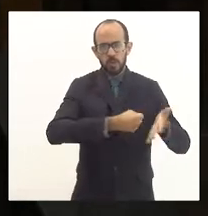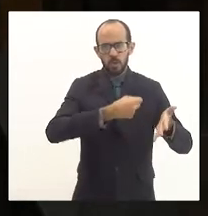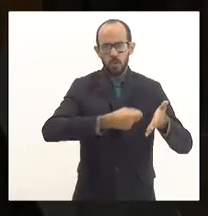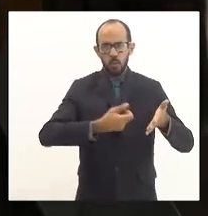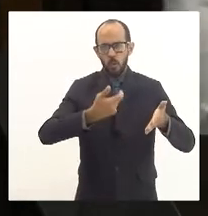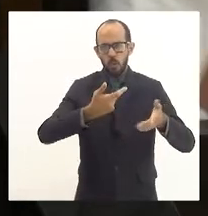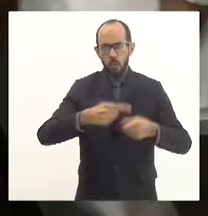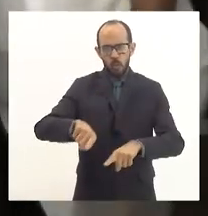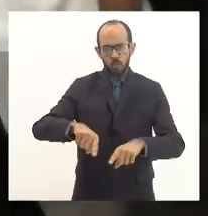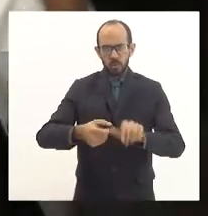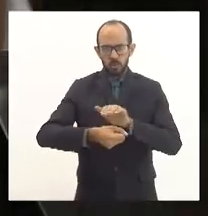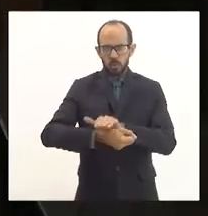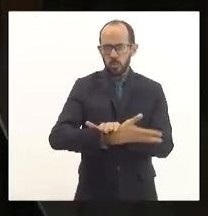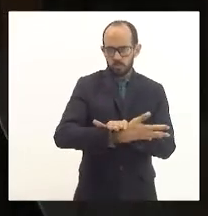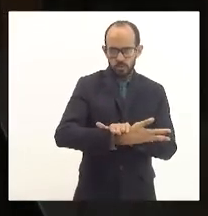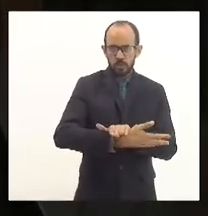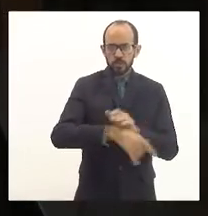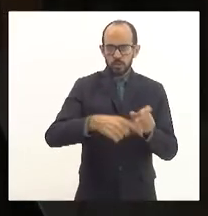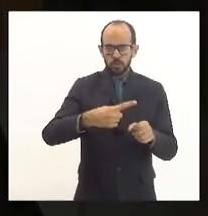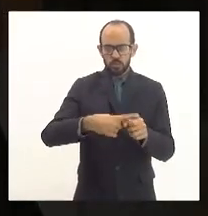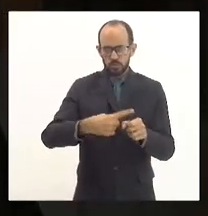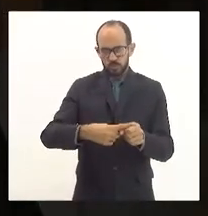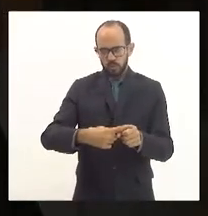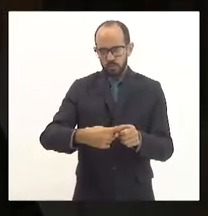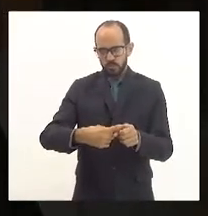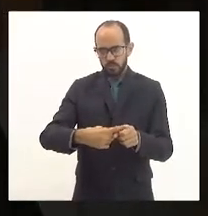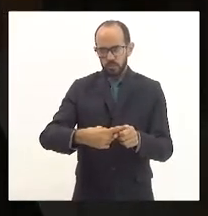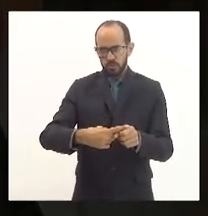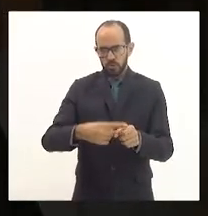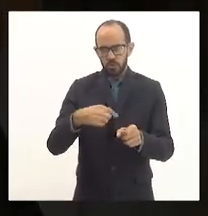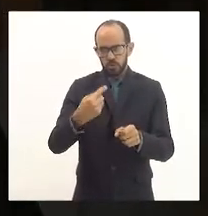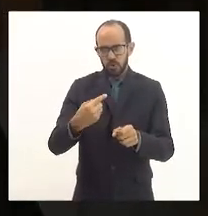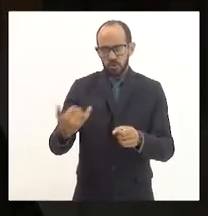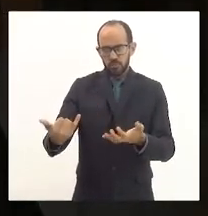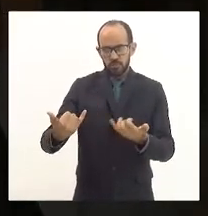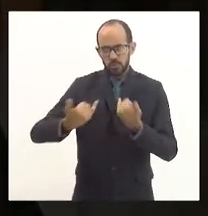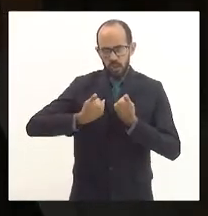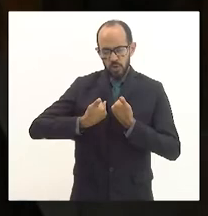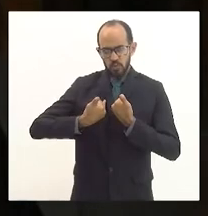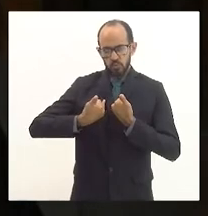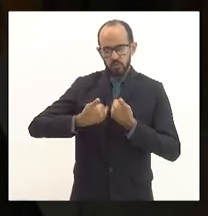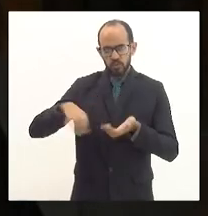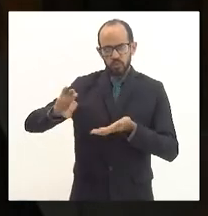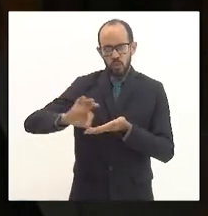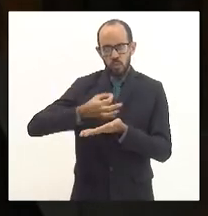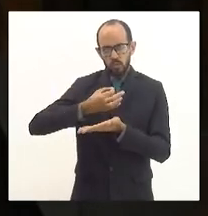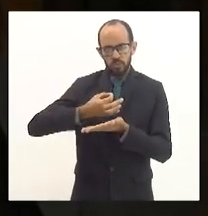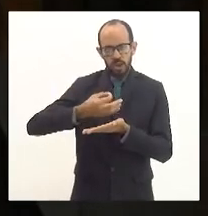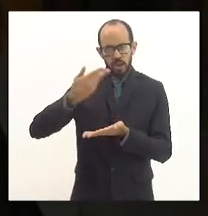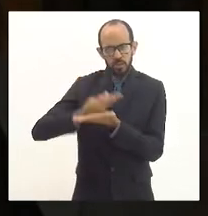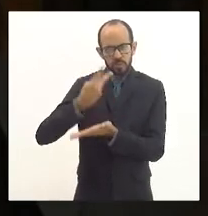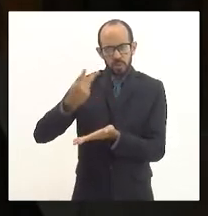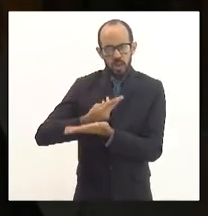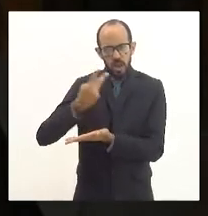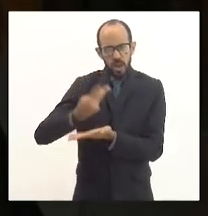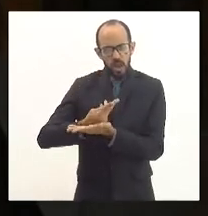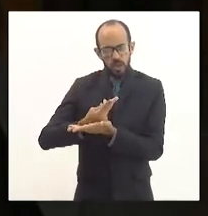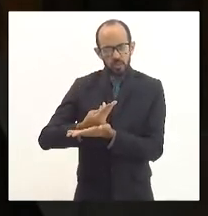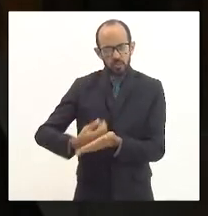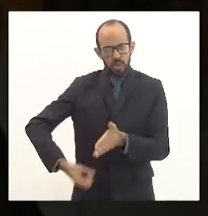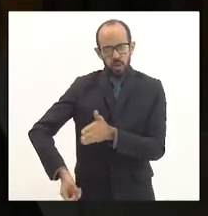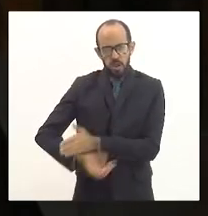daquele município e loja recebemos muitas denúncias de contratos fraudulentos de desvio de dinheiro